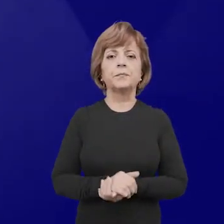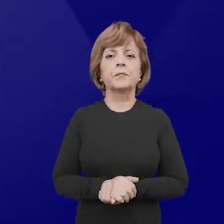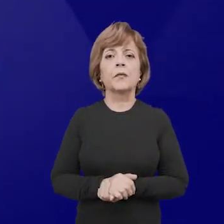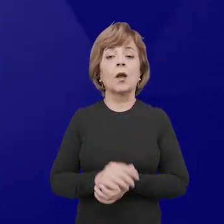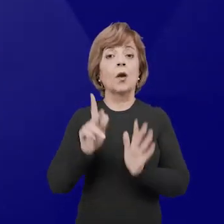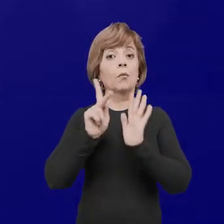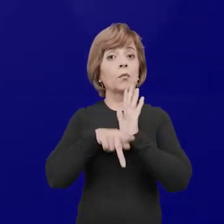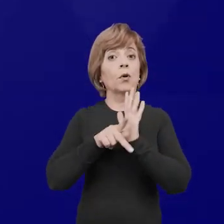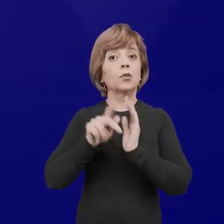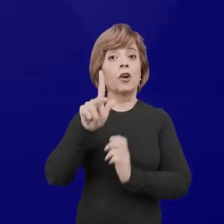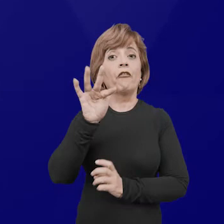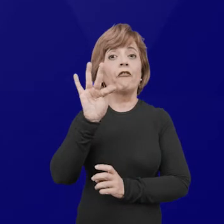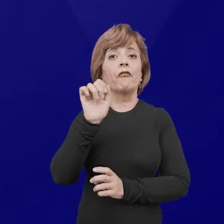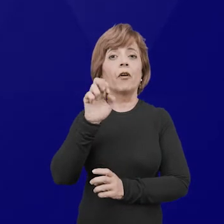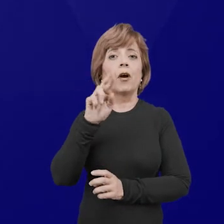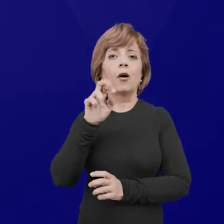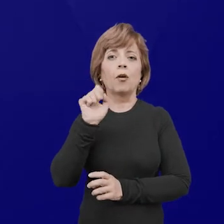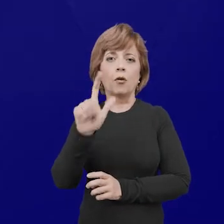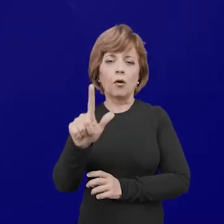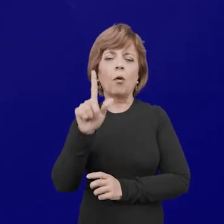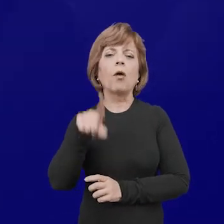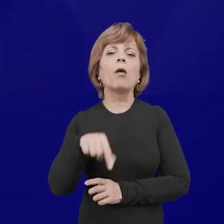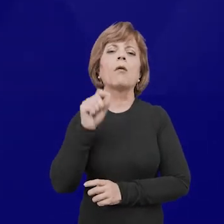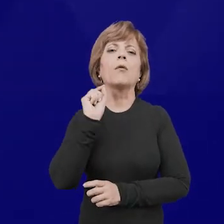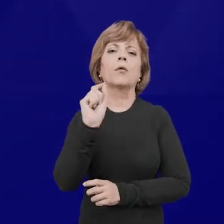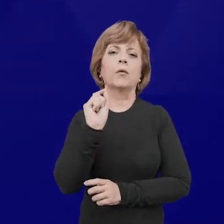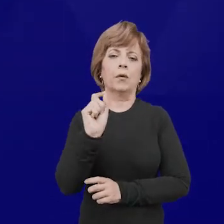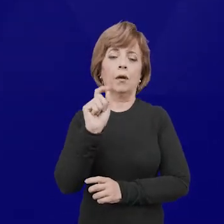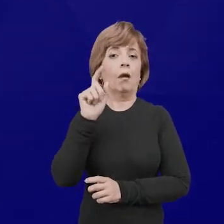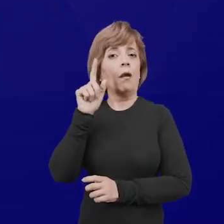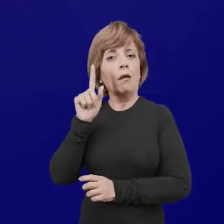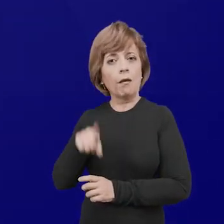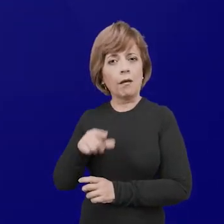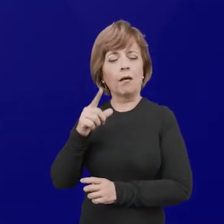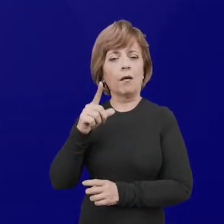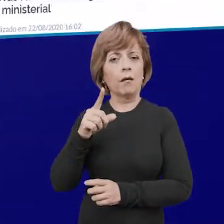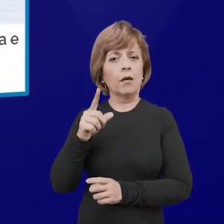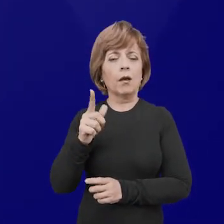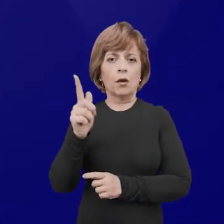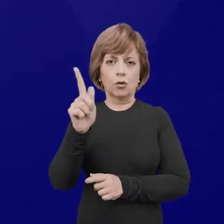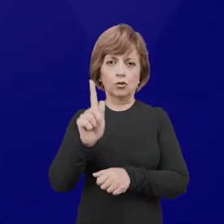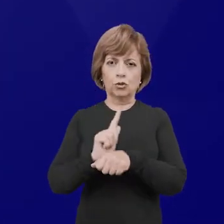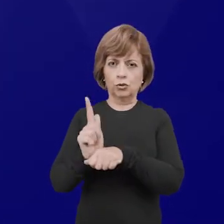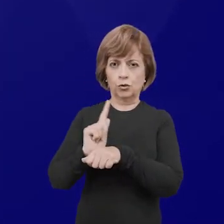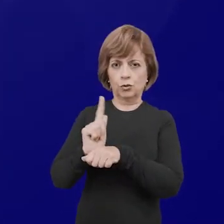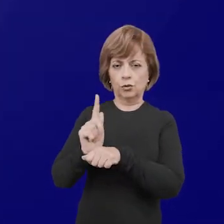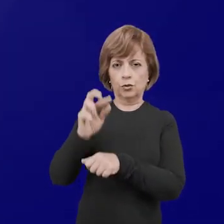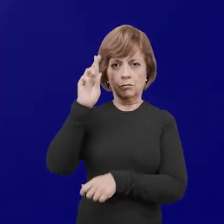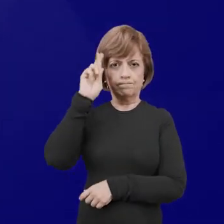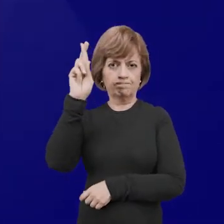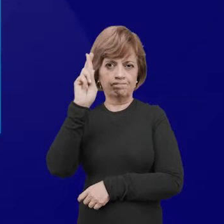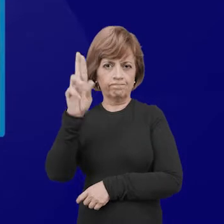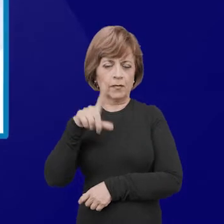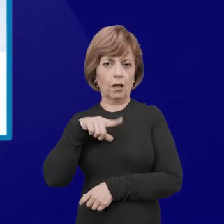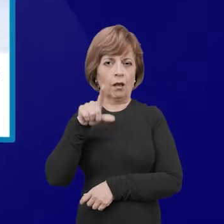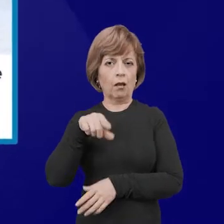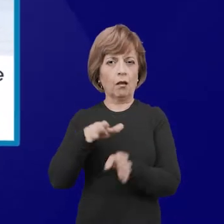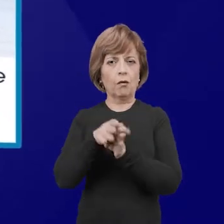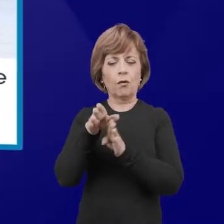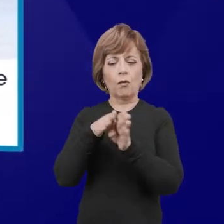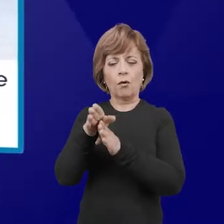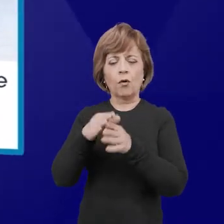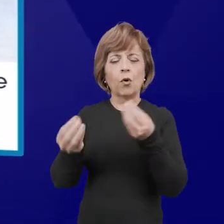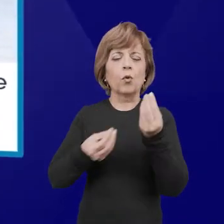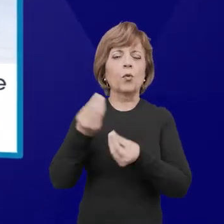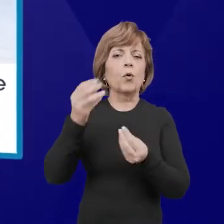projeto Farol? O Farol, ele é uma ferramenta de gestão que foi construída com o intuito de orientar o processo de